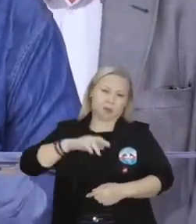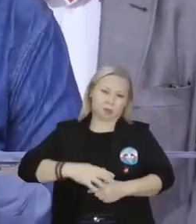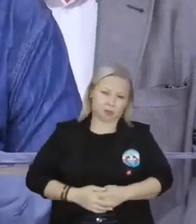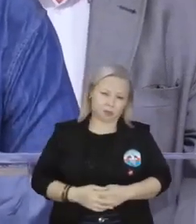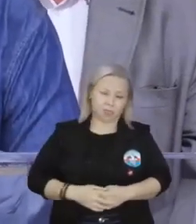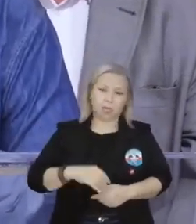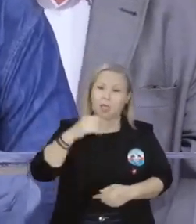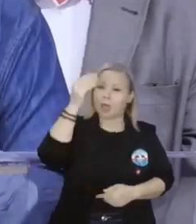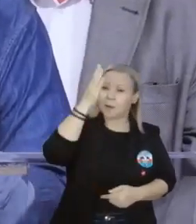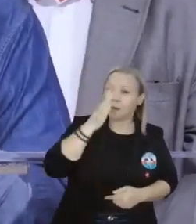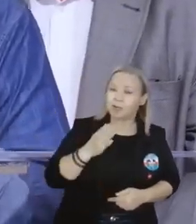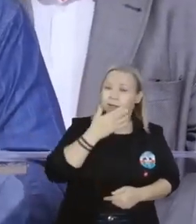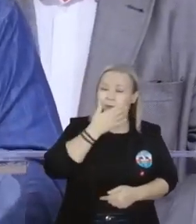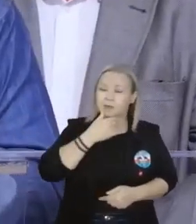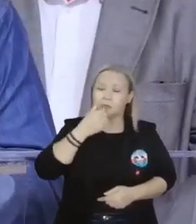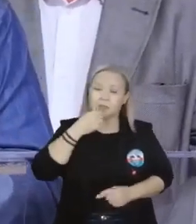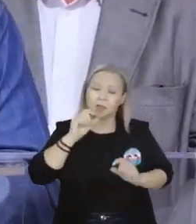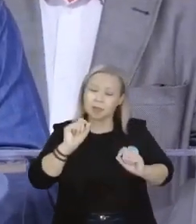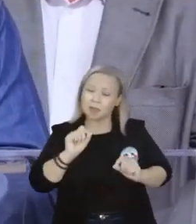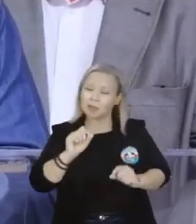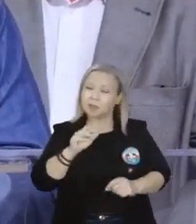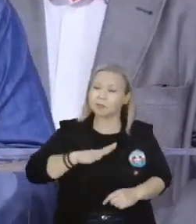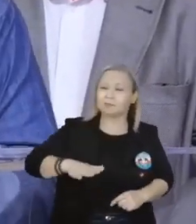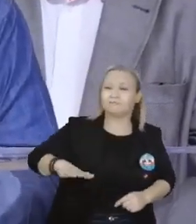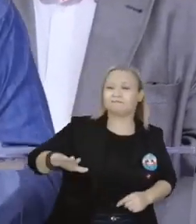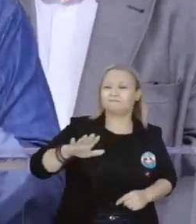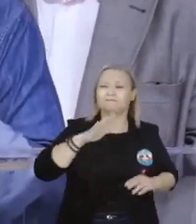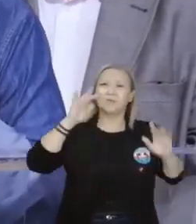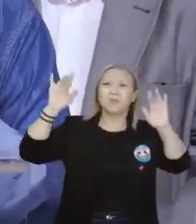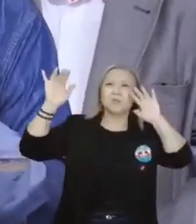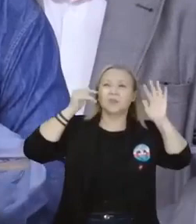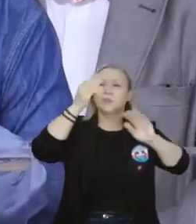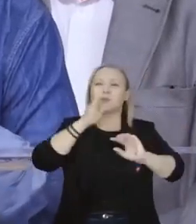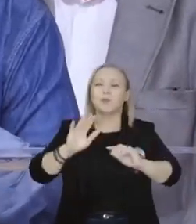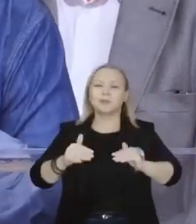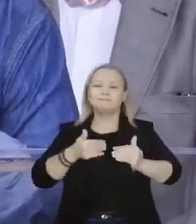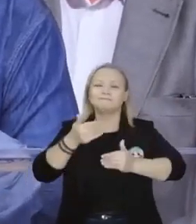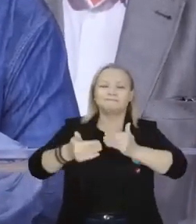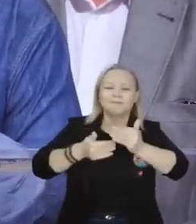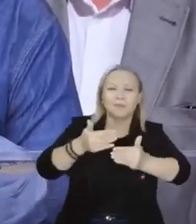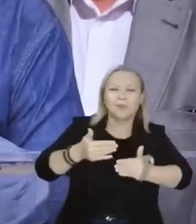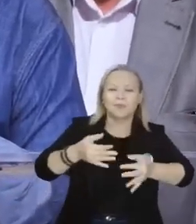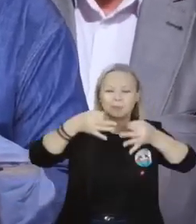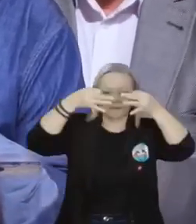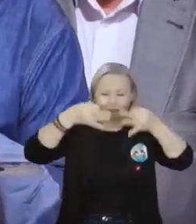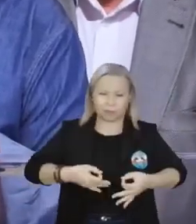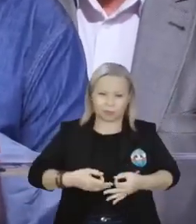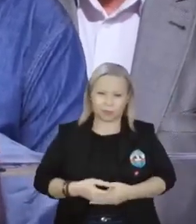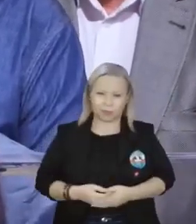brasileiras que sonham com um Brasil mais desenvolvido, mais justo e mais fraterno.